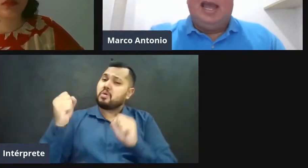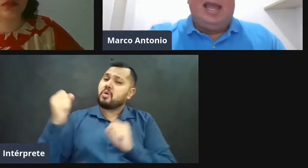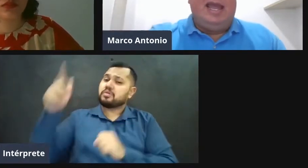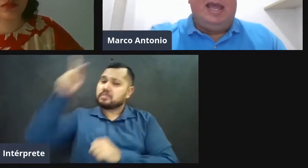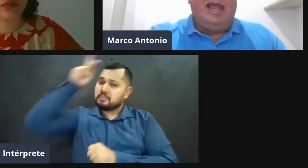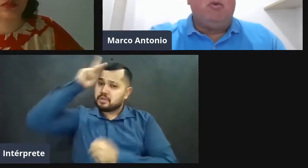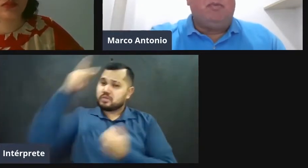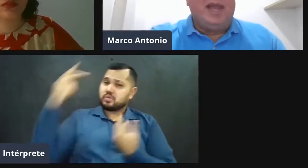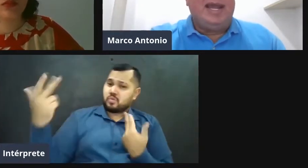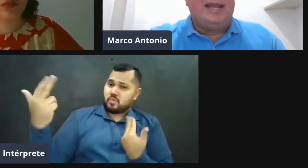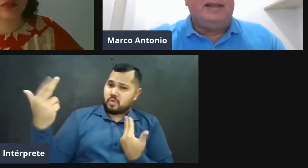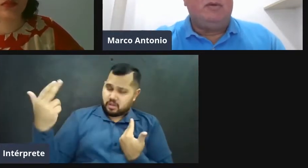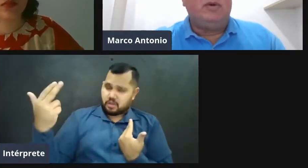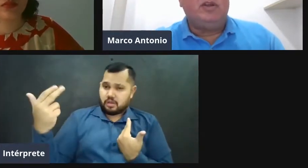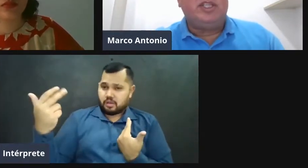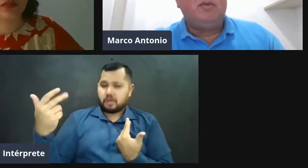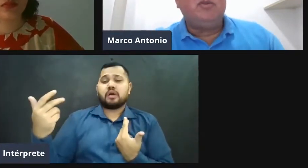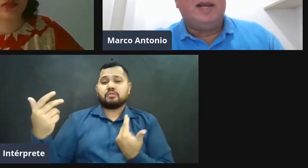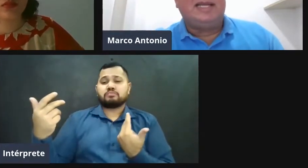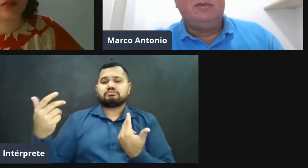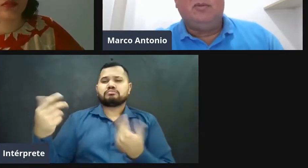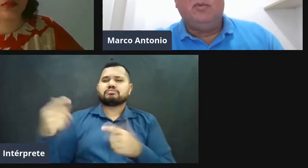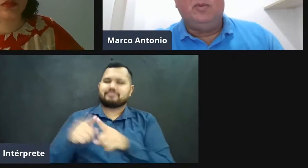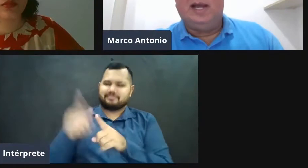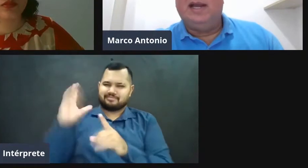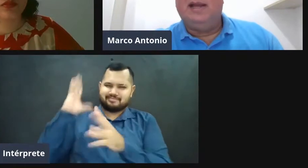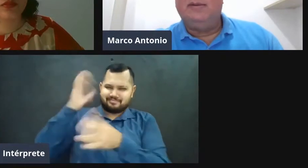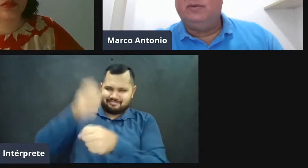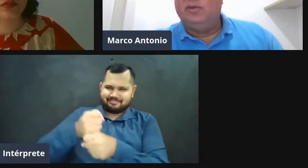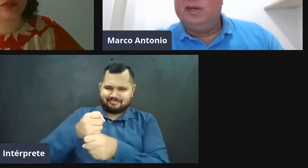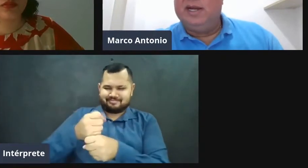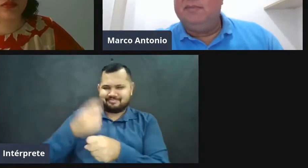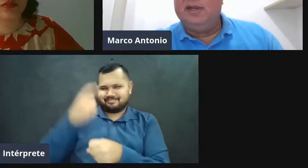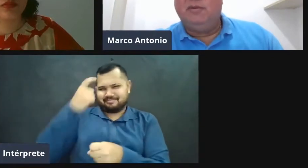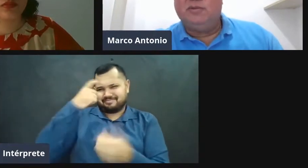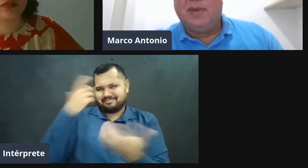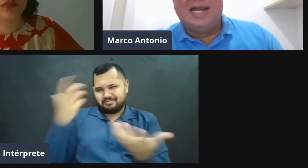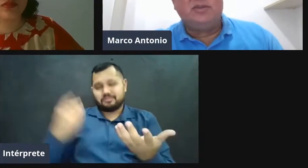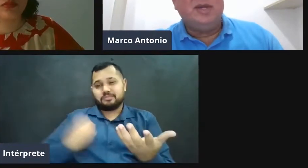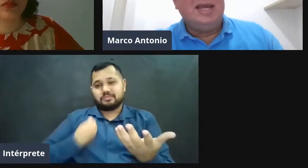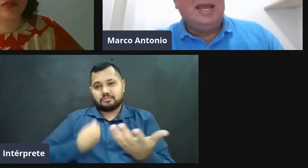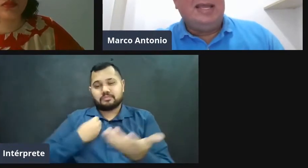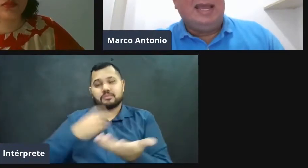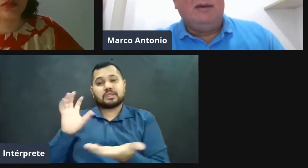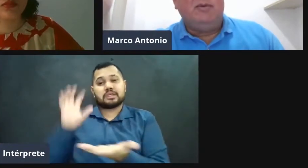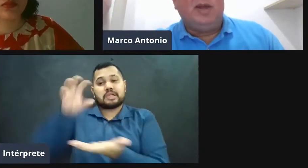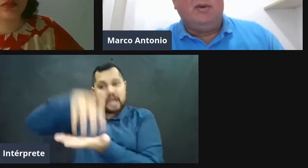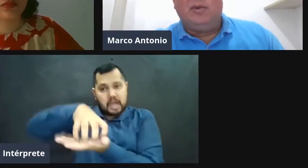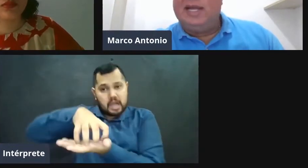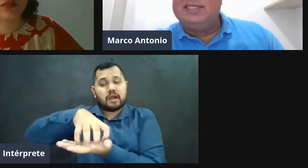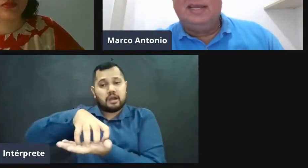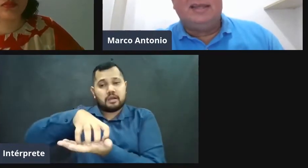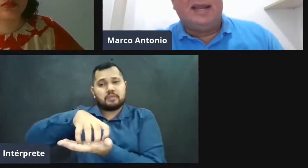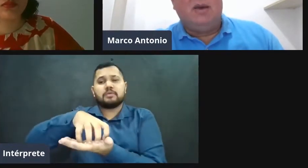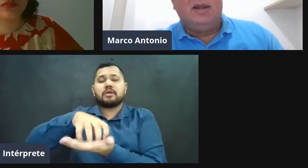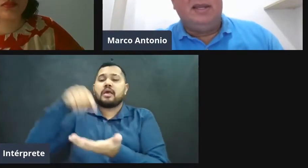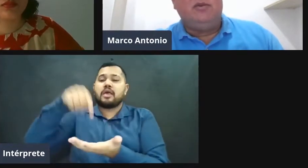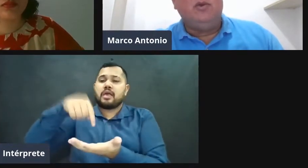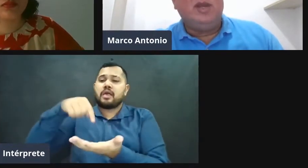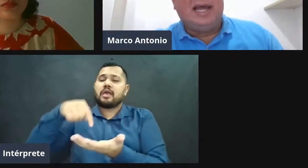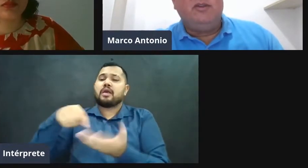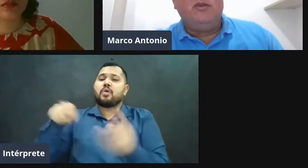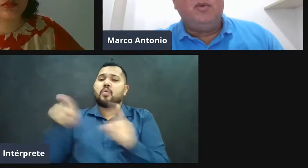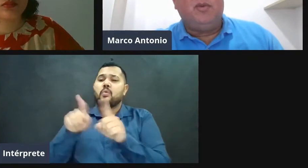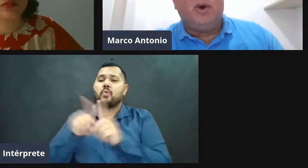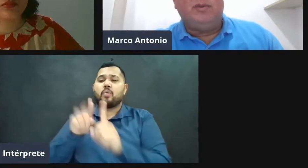Parintins? Recupera, nós temos um camping, né, um espaço, que é um lugar central